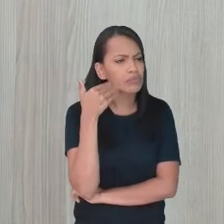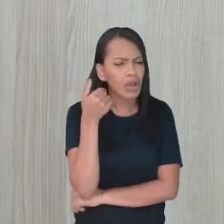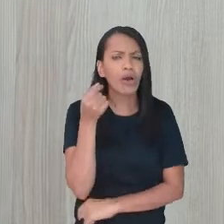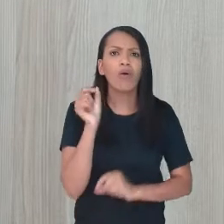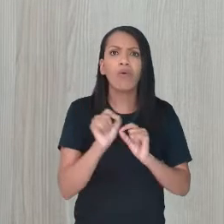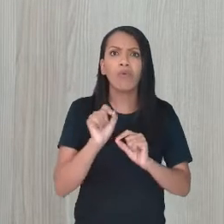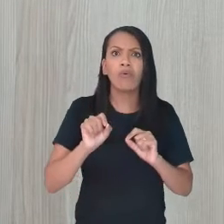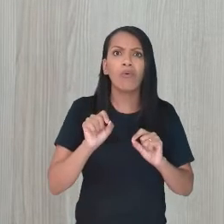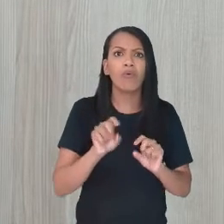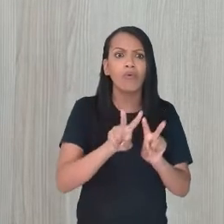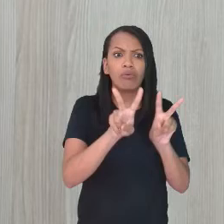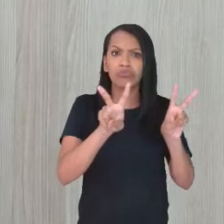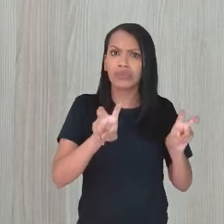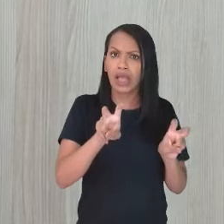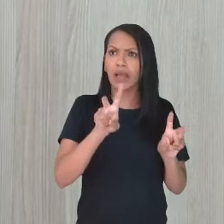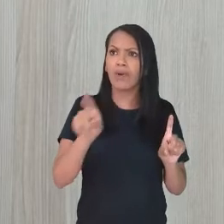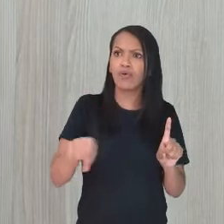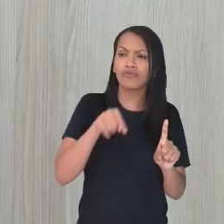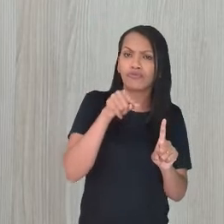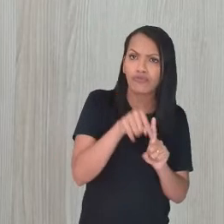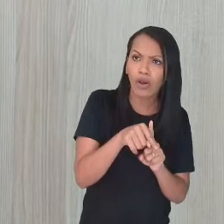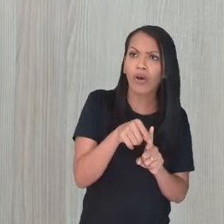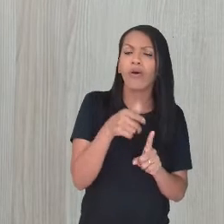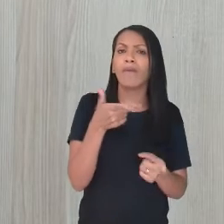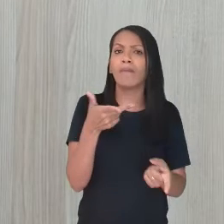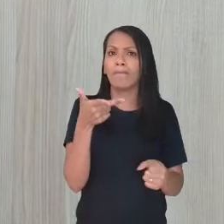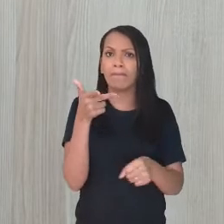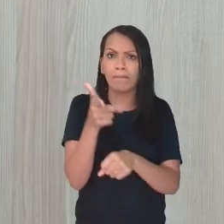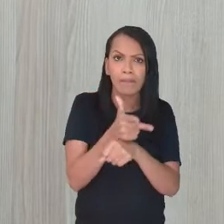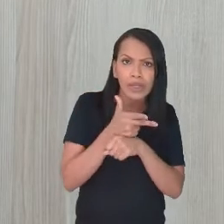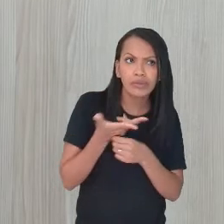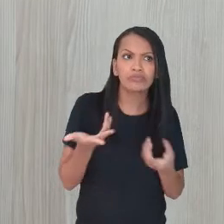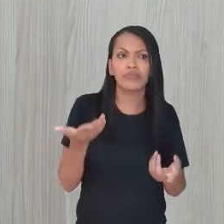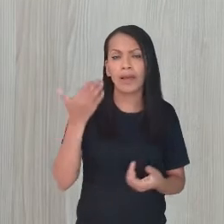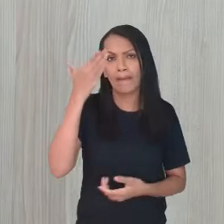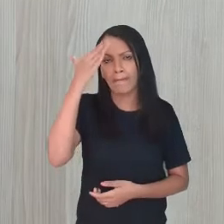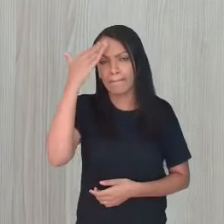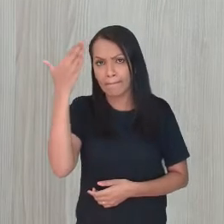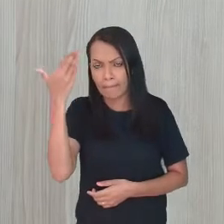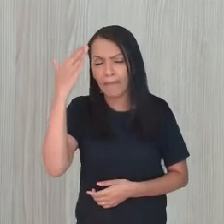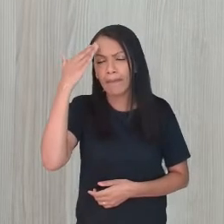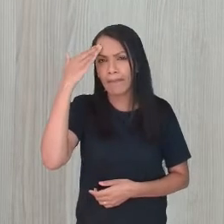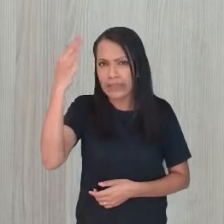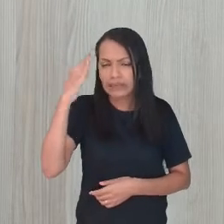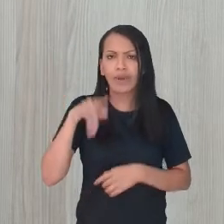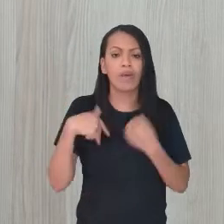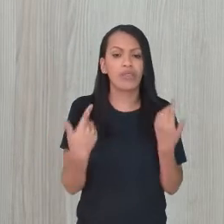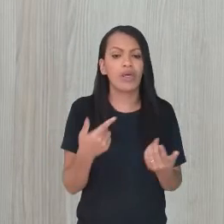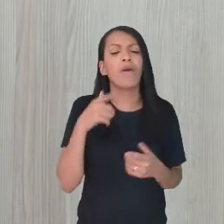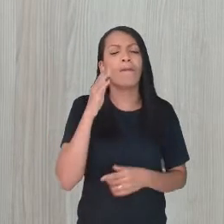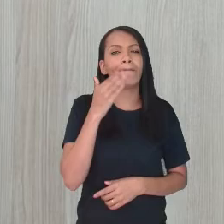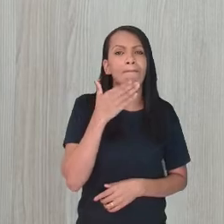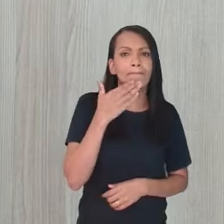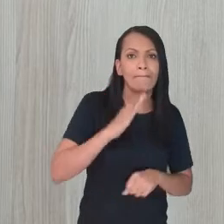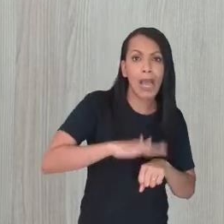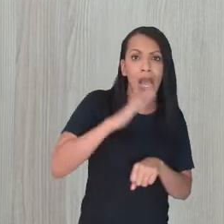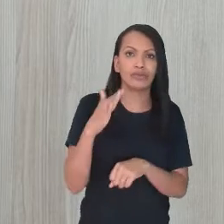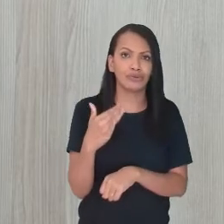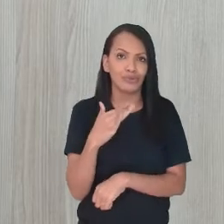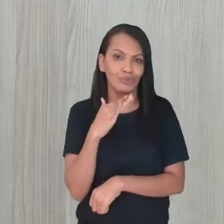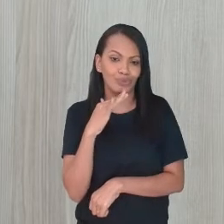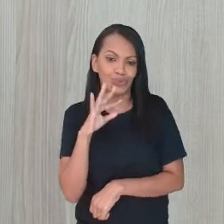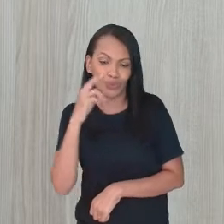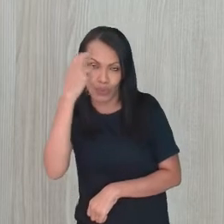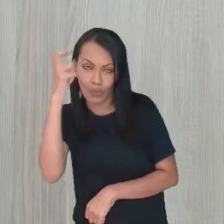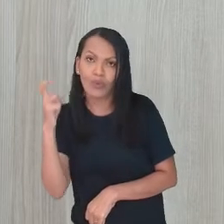que você está ali para fazer realmente. Então, a leitura te faz ter mais cultura, mais conhecimento. É muito importante